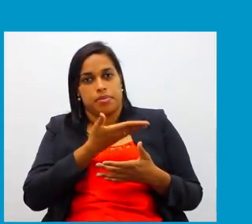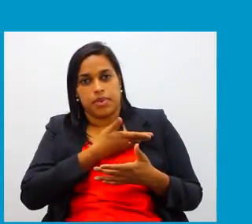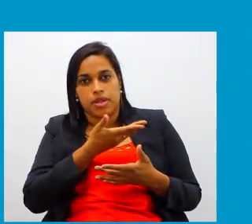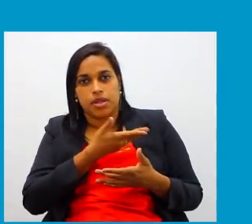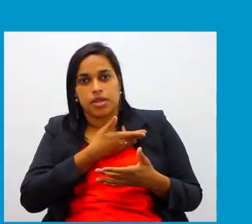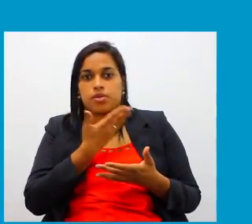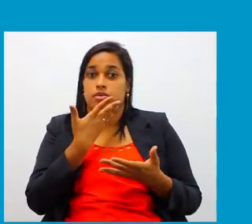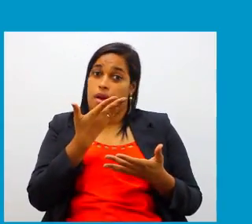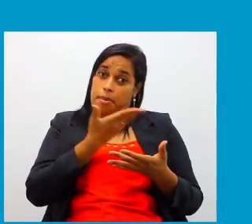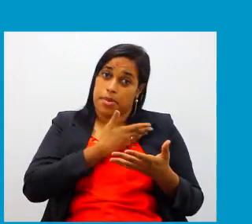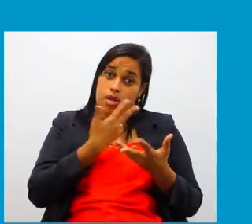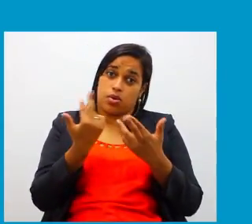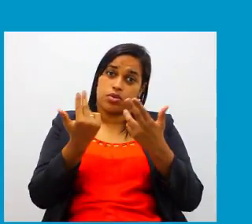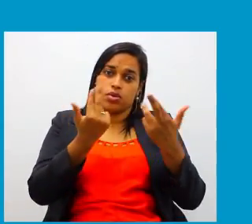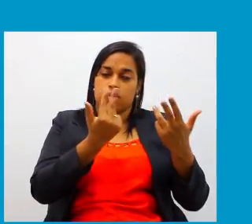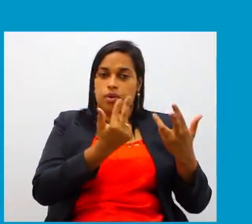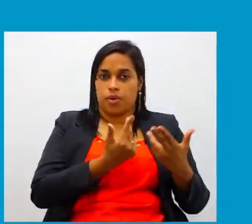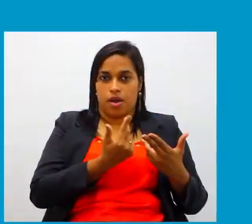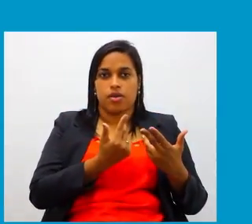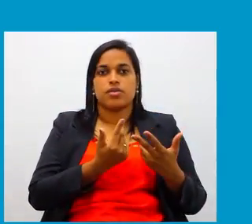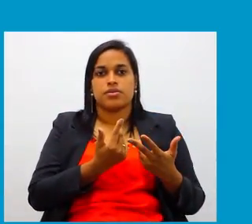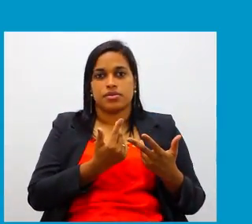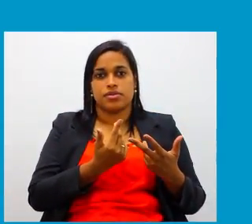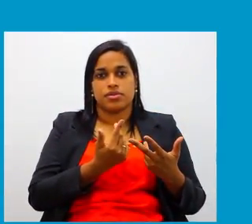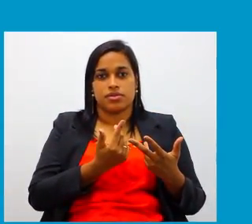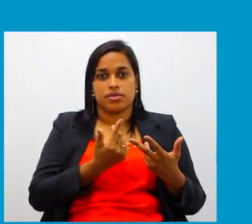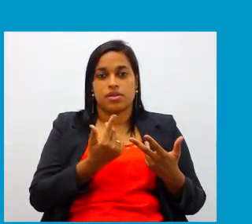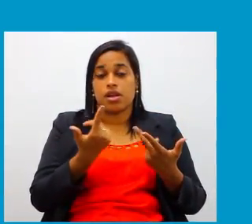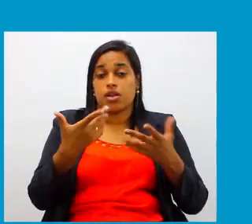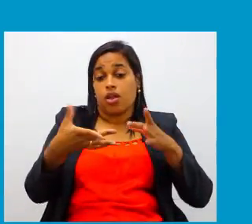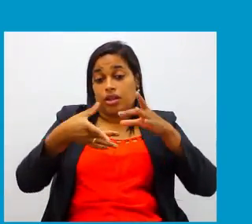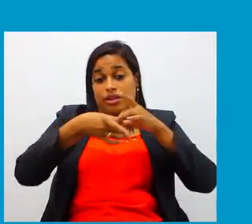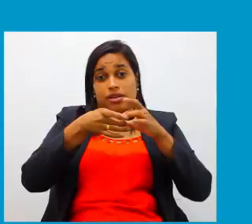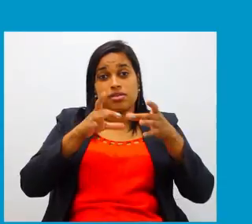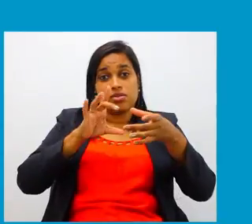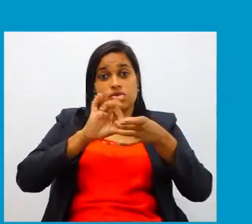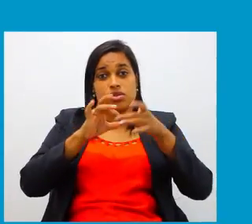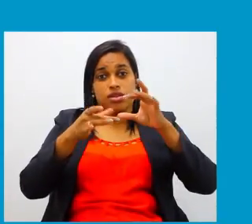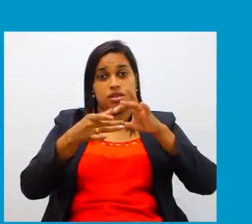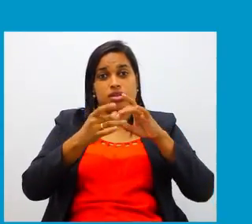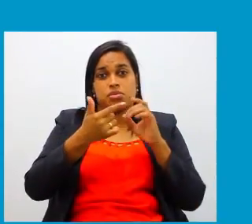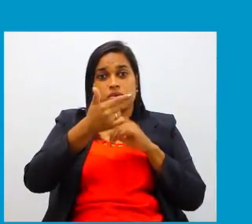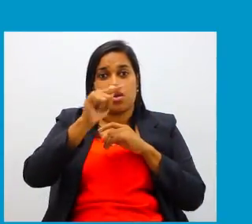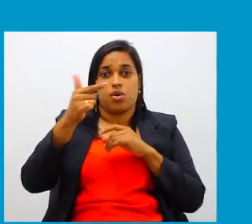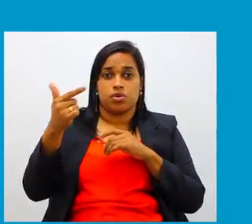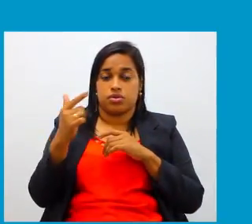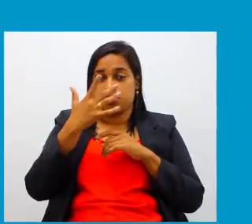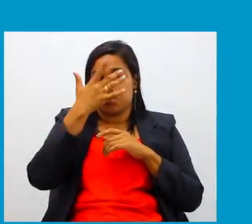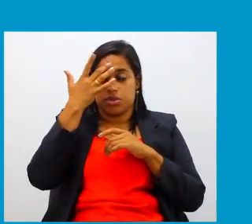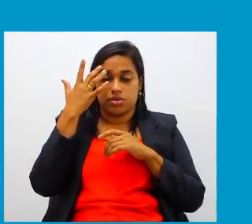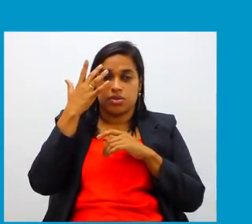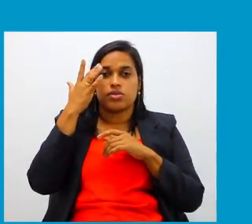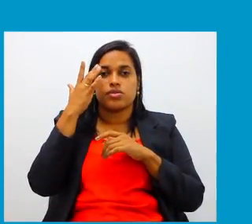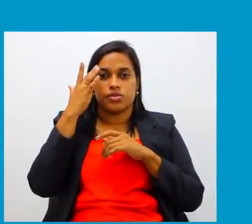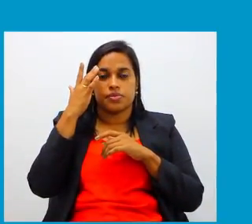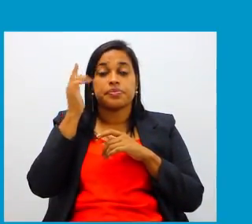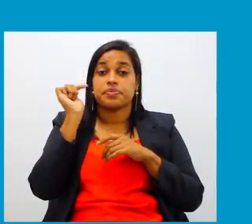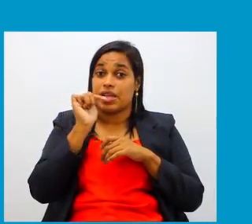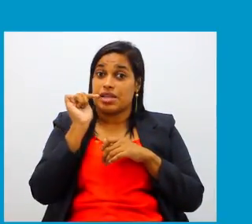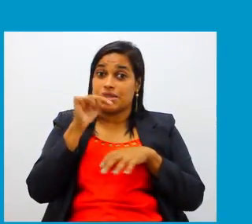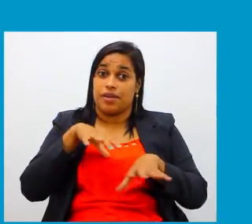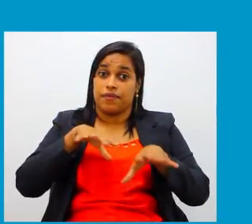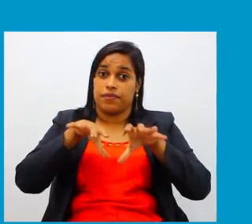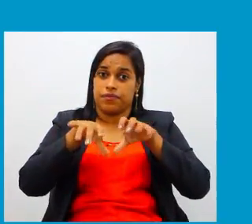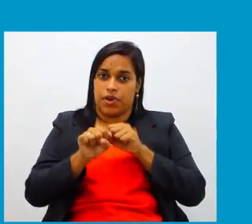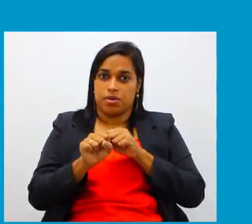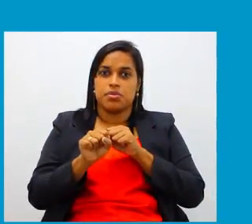dos conhecidos, amigos dos amigos, e assim, por natureza, nós nos ligamos a outras pessoas, formando assim redes. Essa